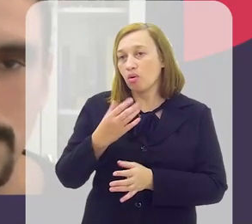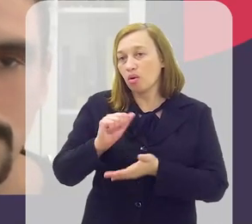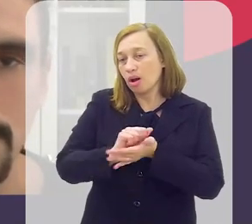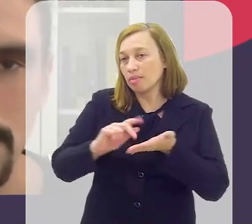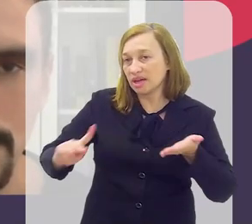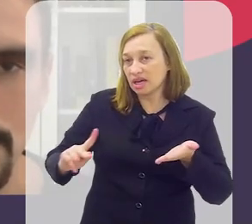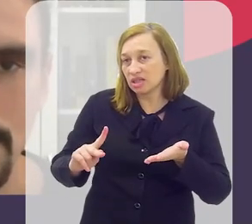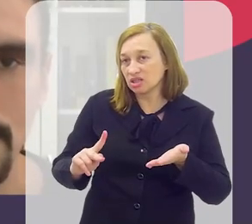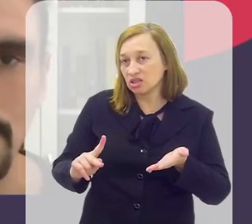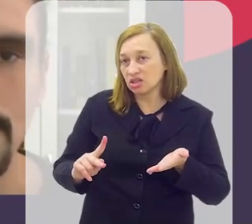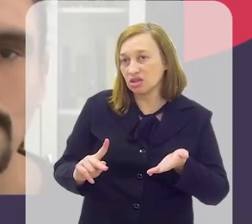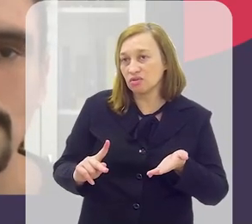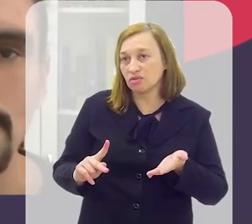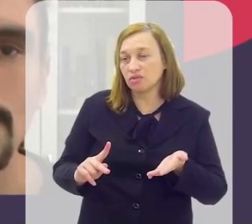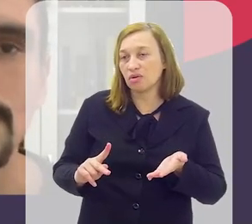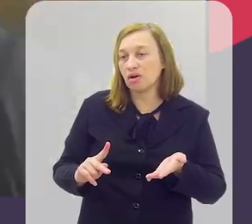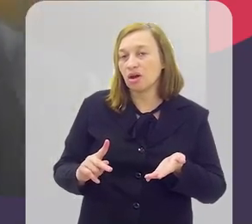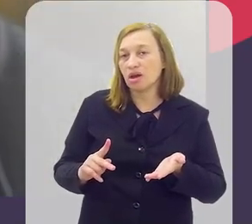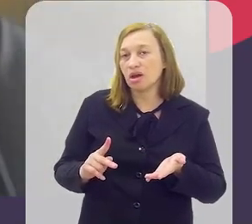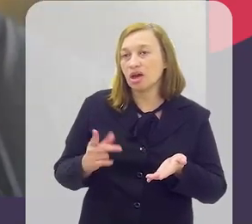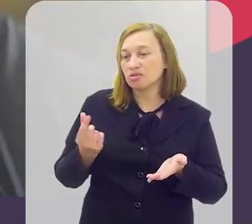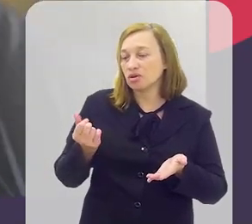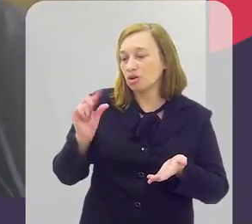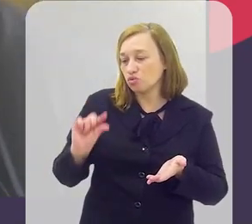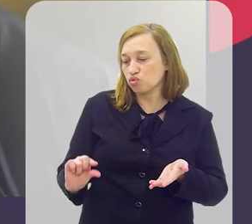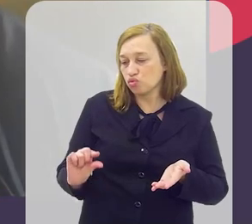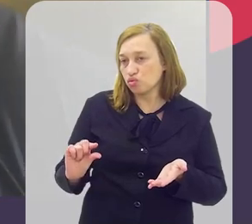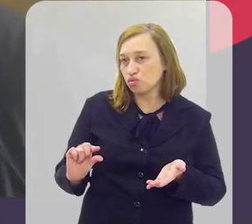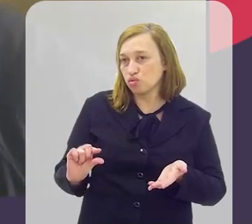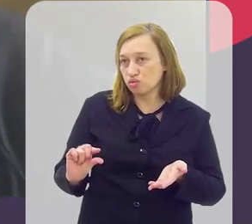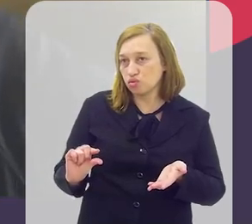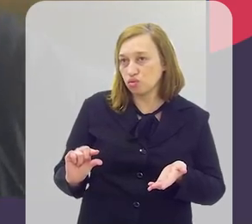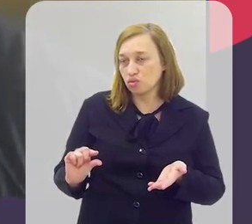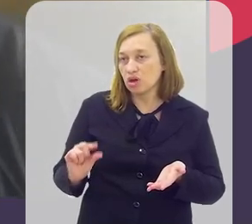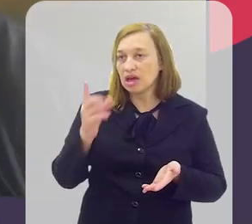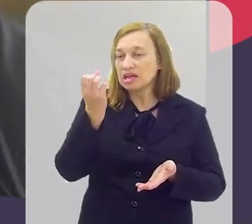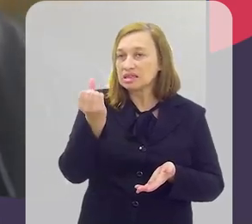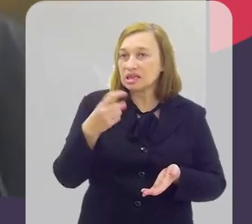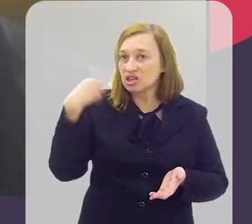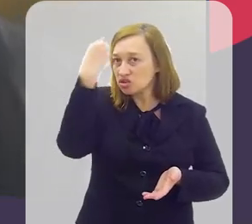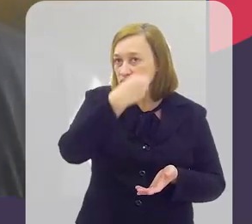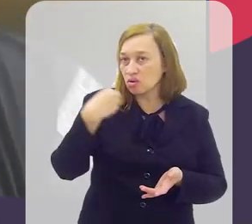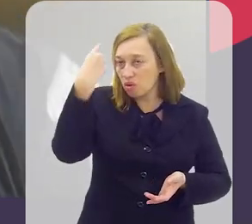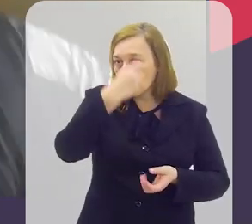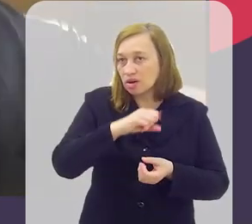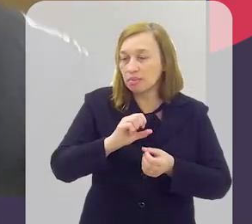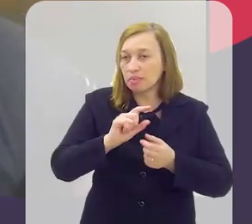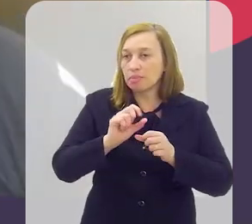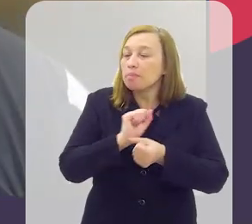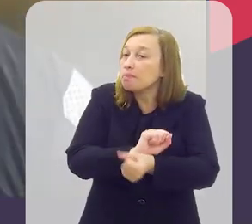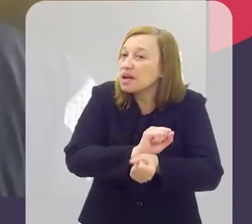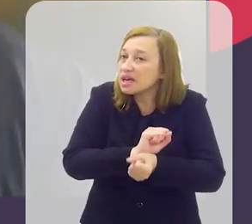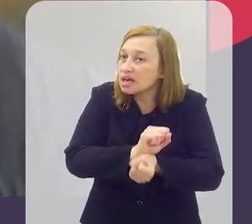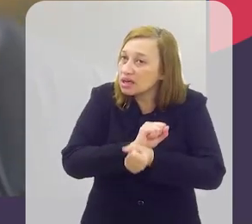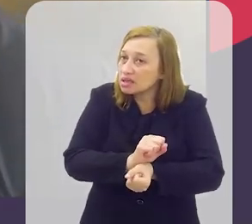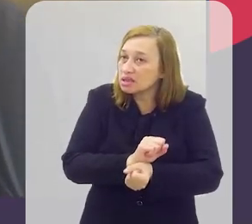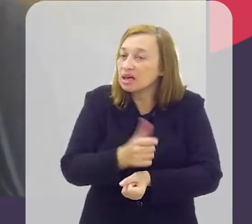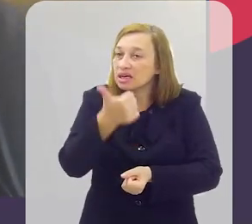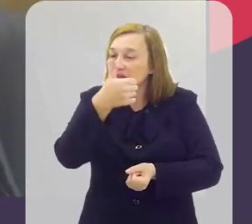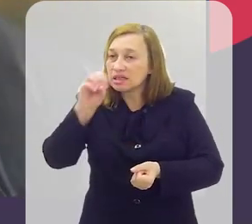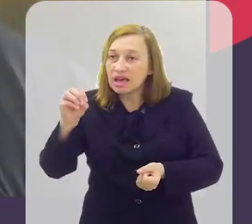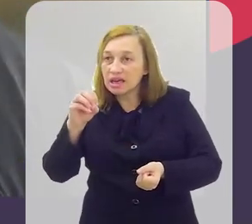o aplicativo bota uma entrega mais R$ 20, fique logado 6 horas e receba mais R$ 100,